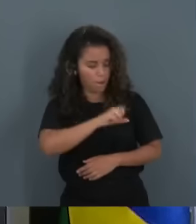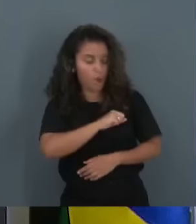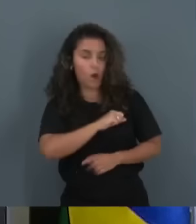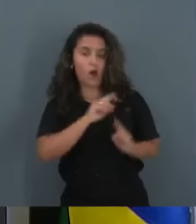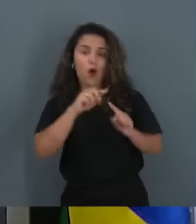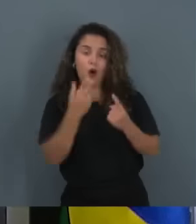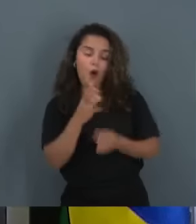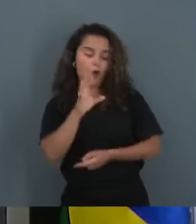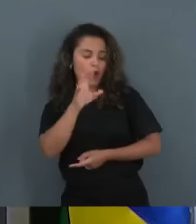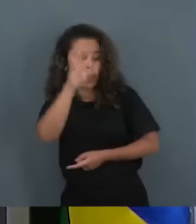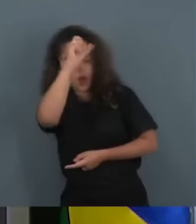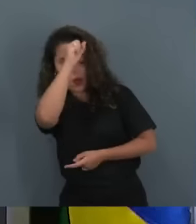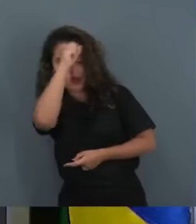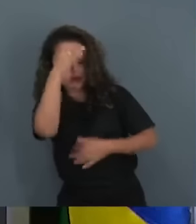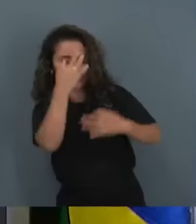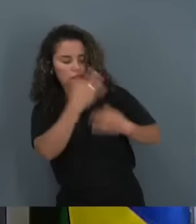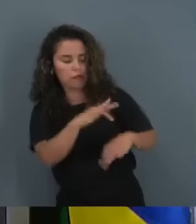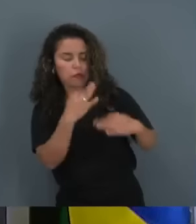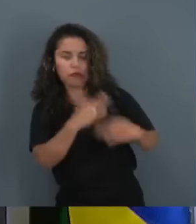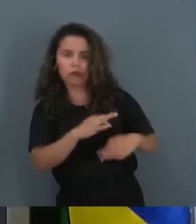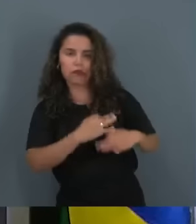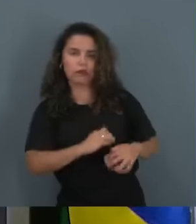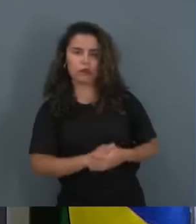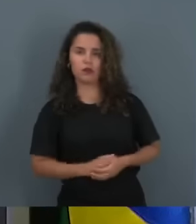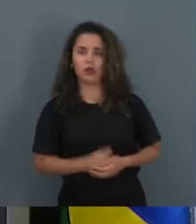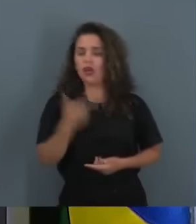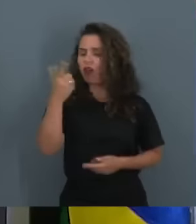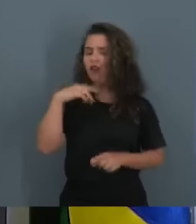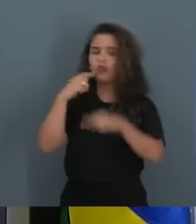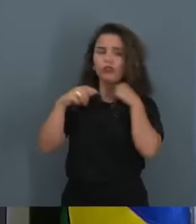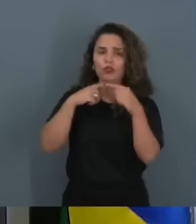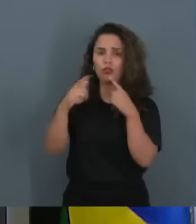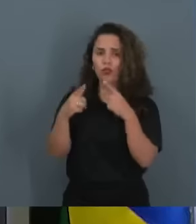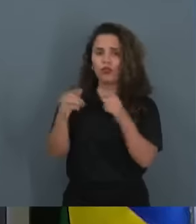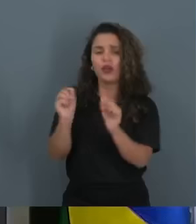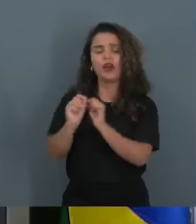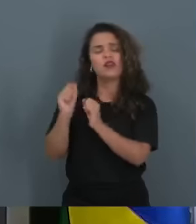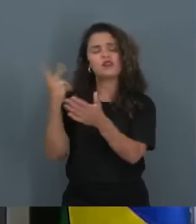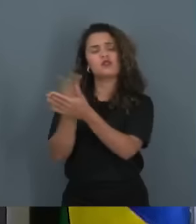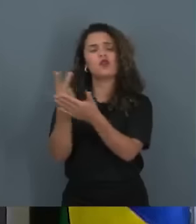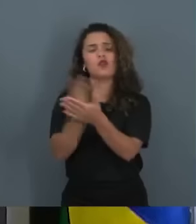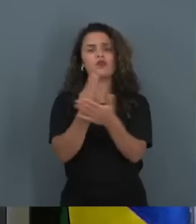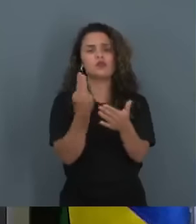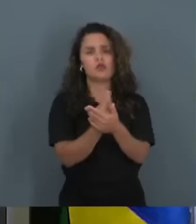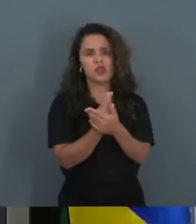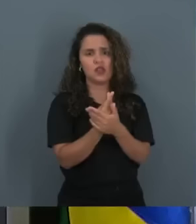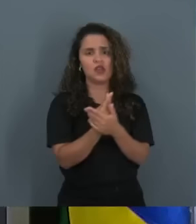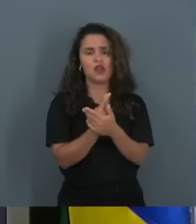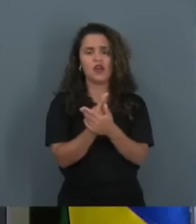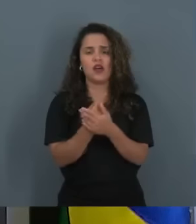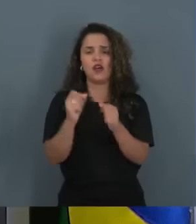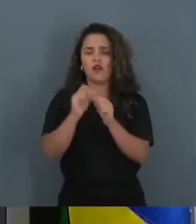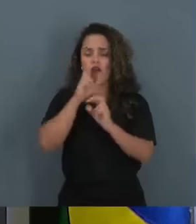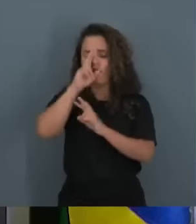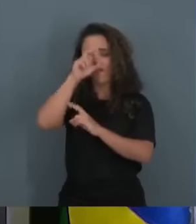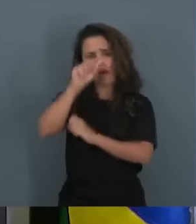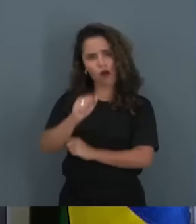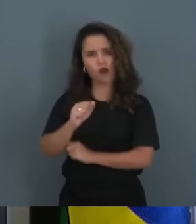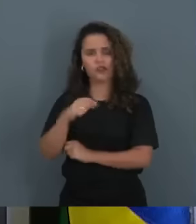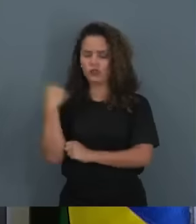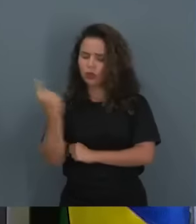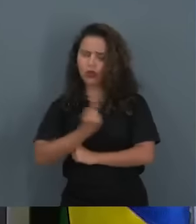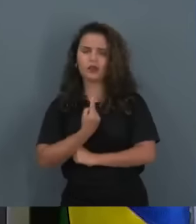forte. Não tenha dúvida que esses vilipêndios vão tornar a gente mais forte. Nós vamos sair